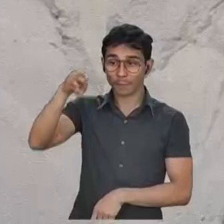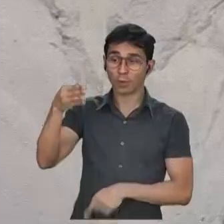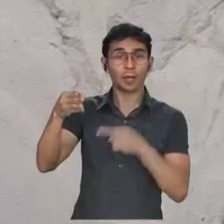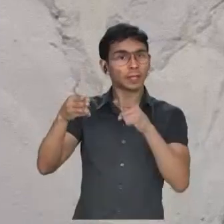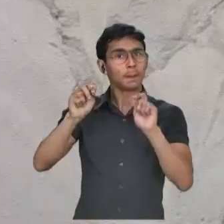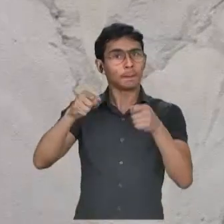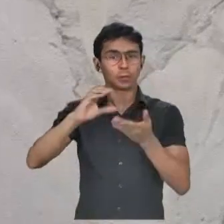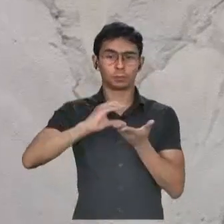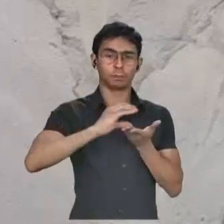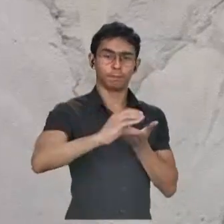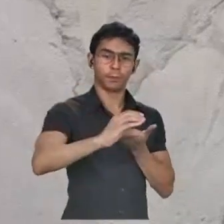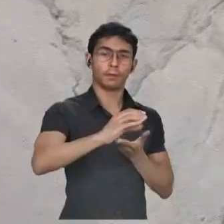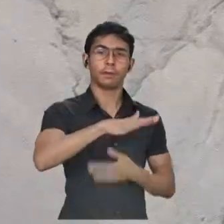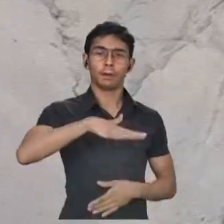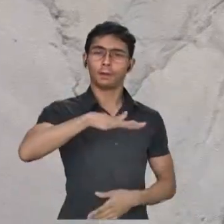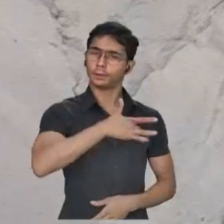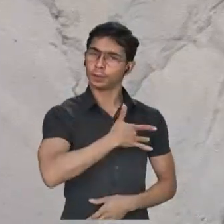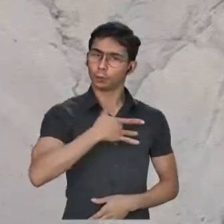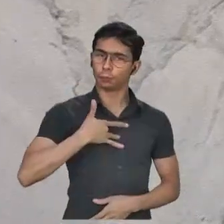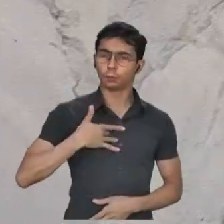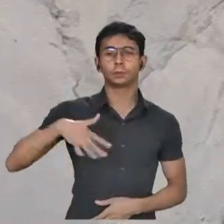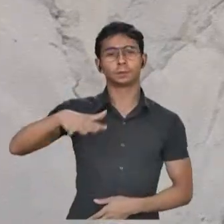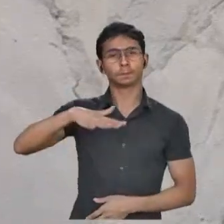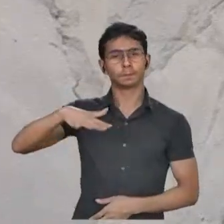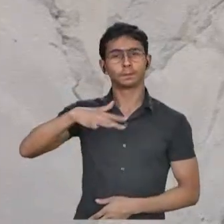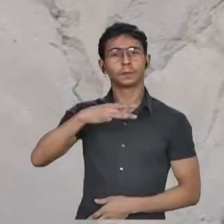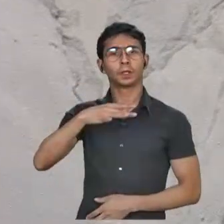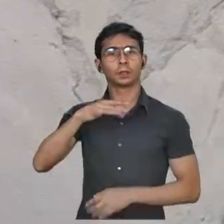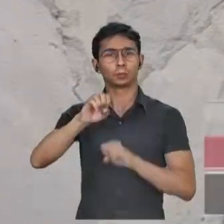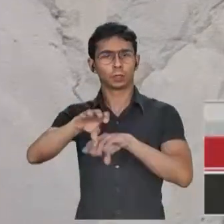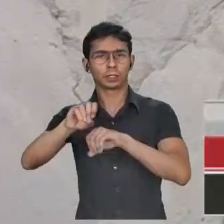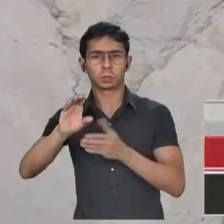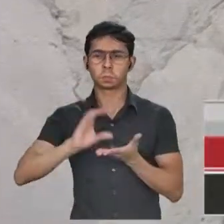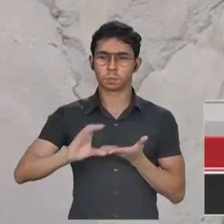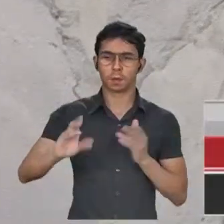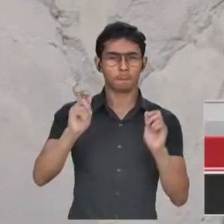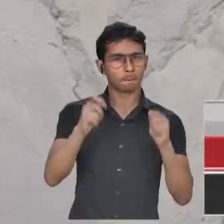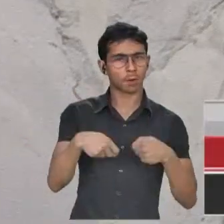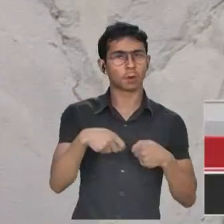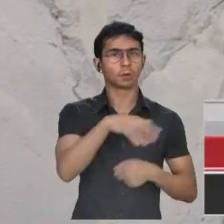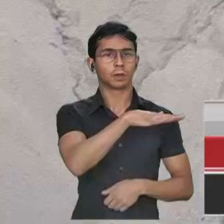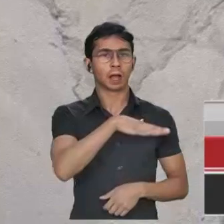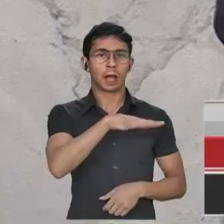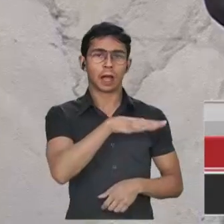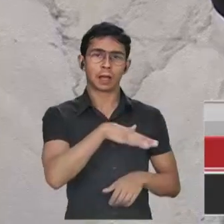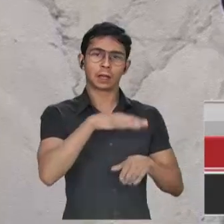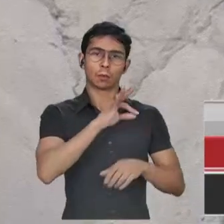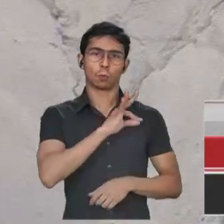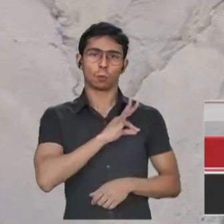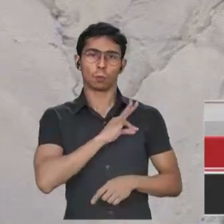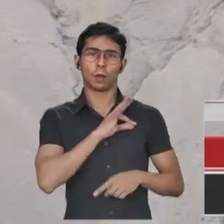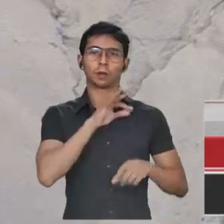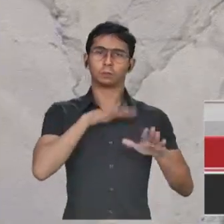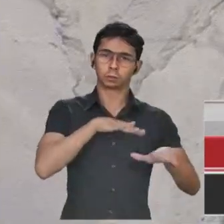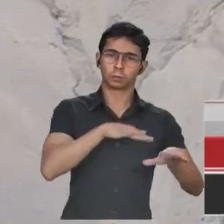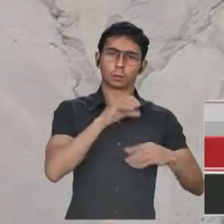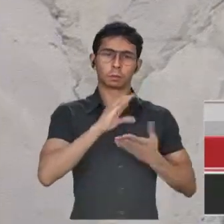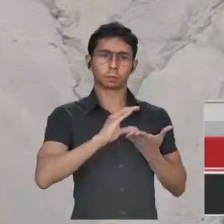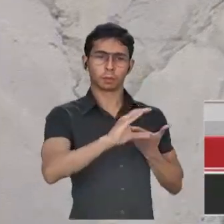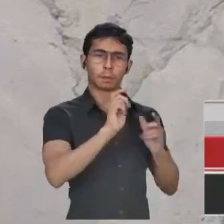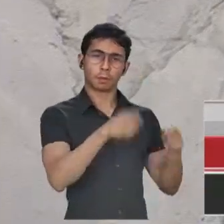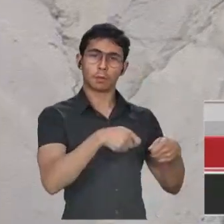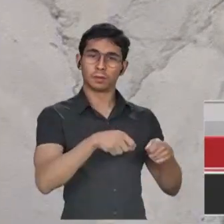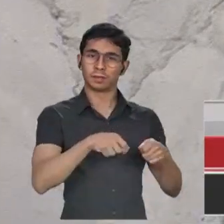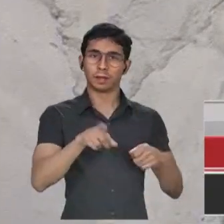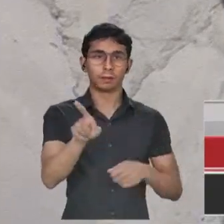aplicados na saúde na educação na guarda civil metropolitana no trânsito não nós estamos pegando e